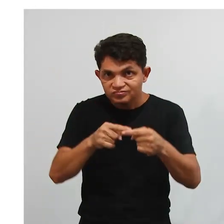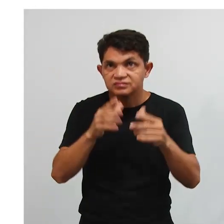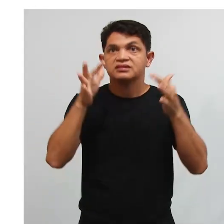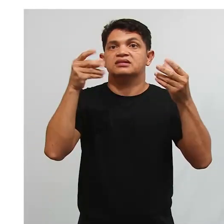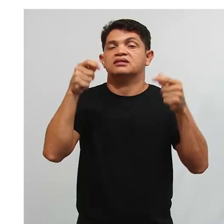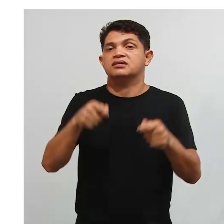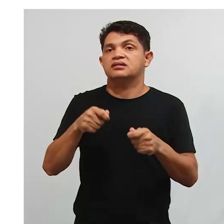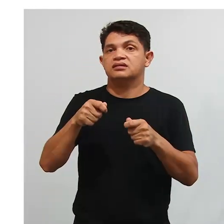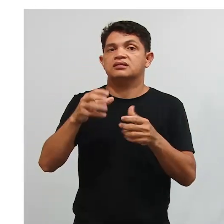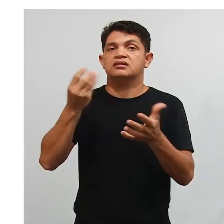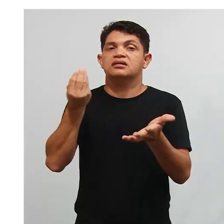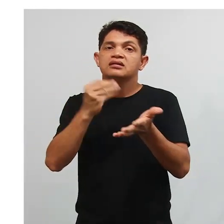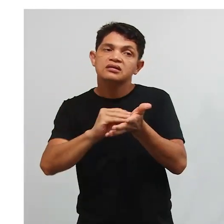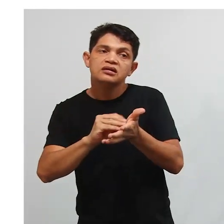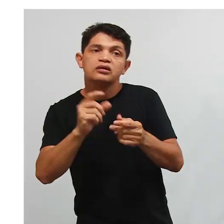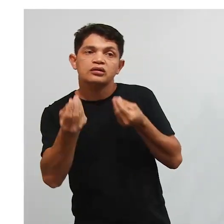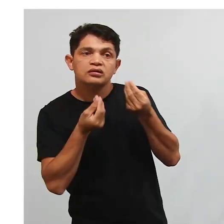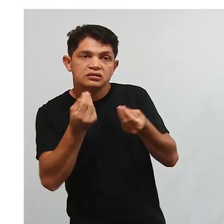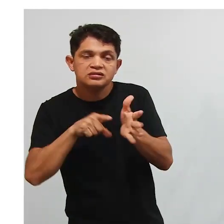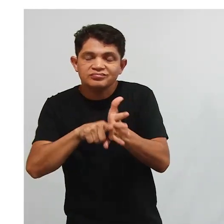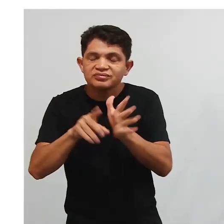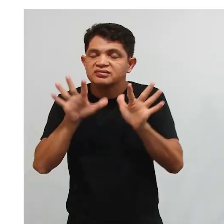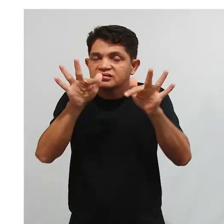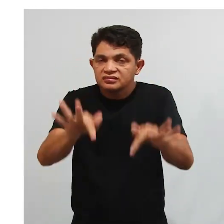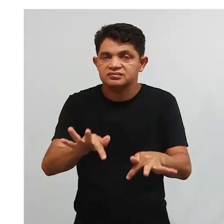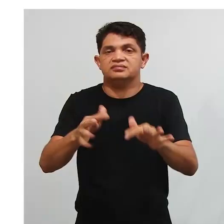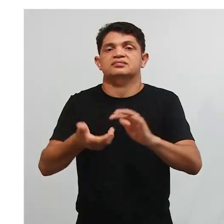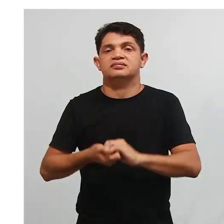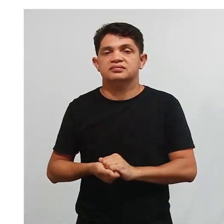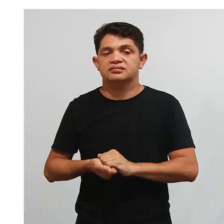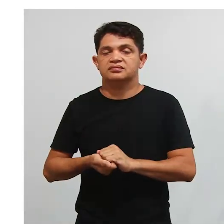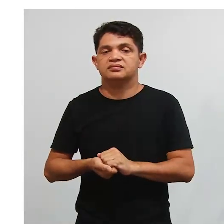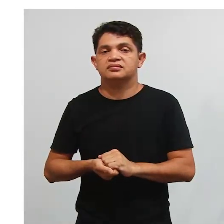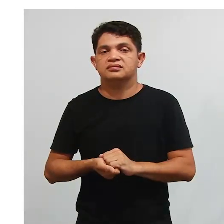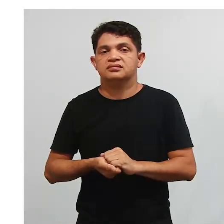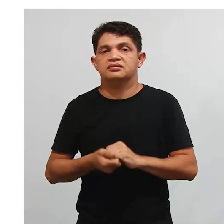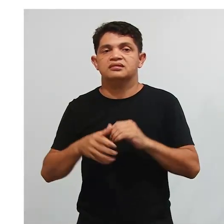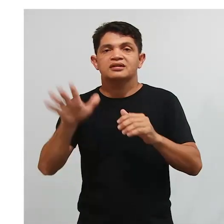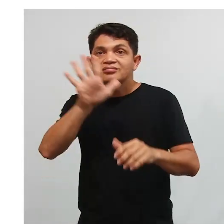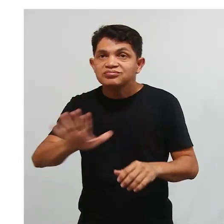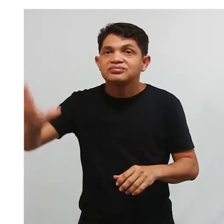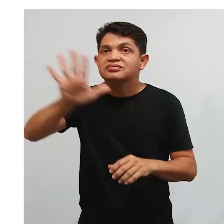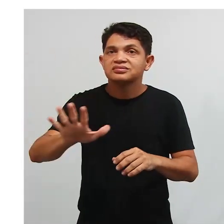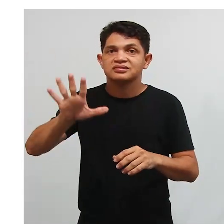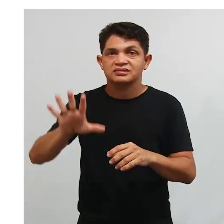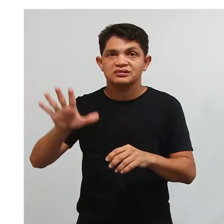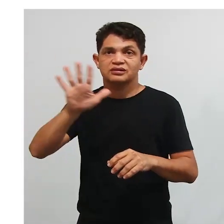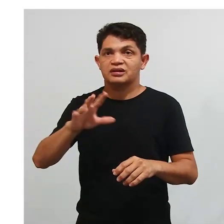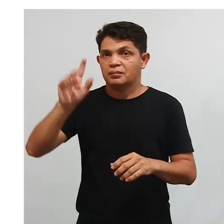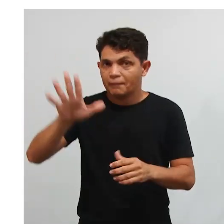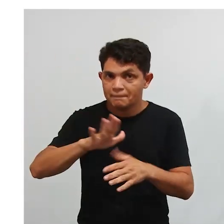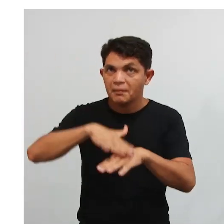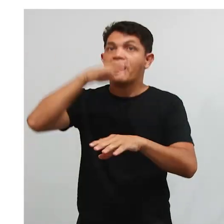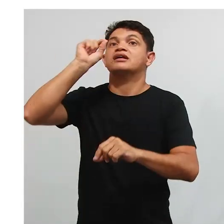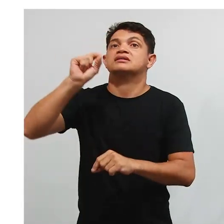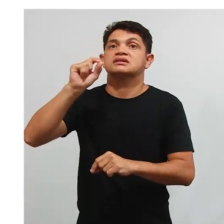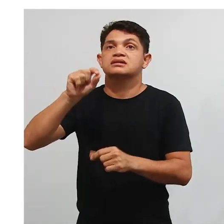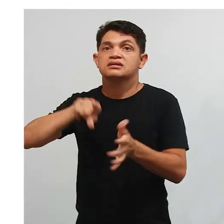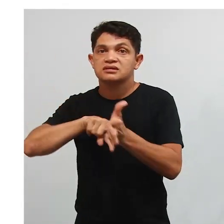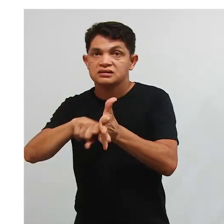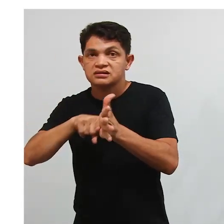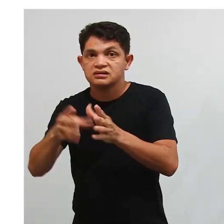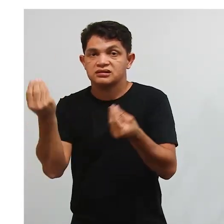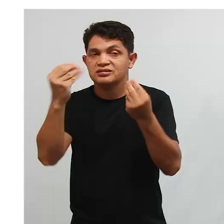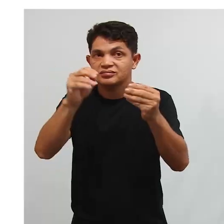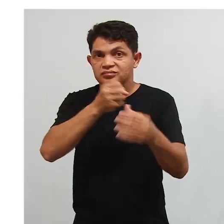explicativa né que ele vai buscar os fatores determinantes que em geral vão ser bem mais que um né a gente vai